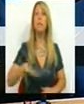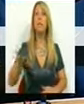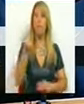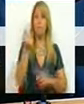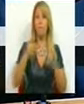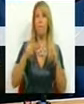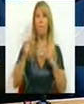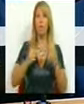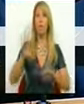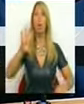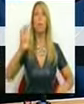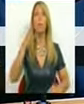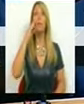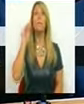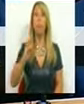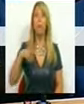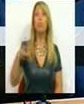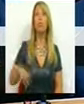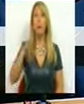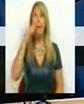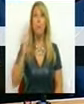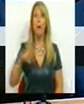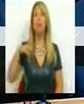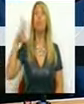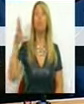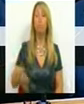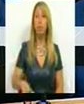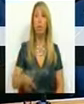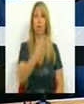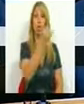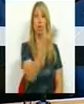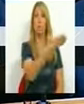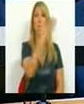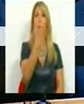país e dos bancos portugueses e da banca portuguesa entre